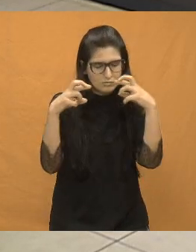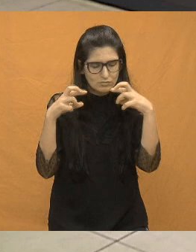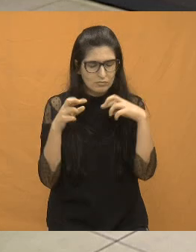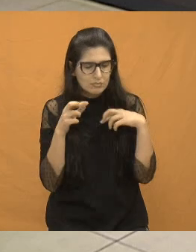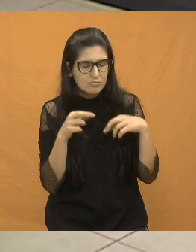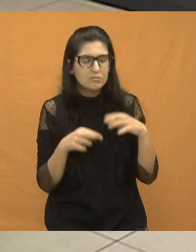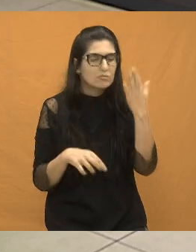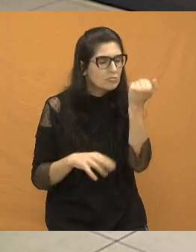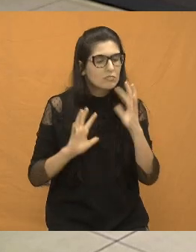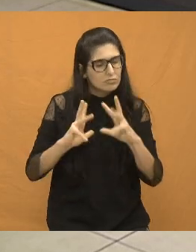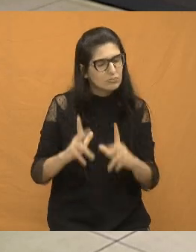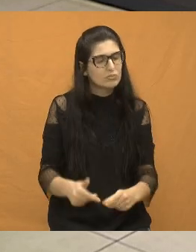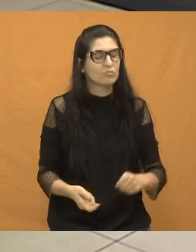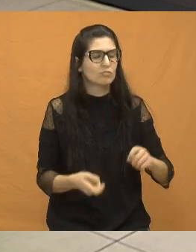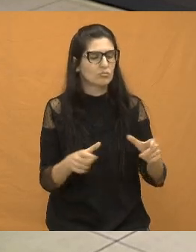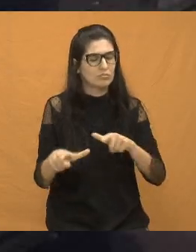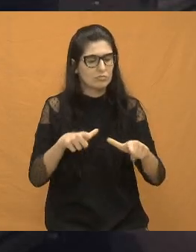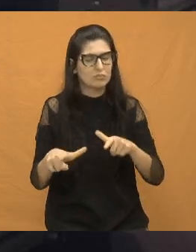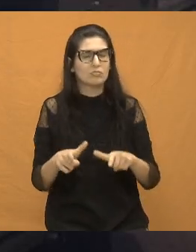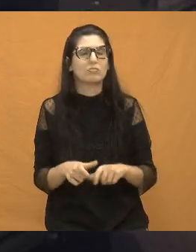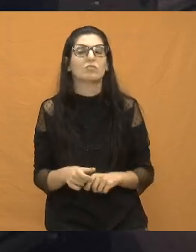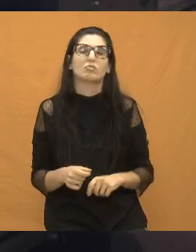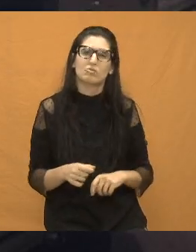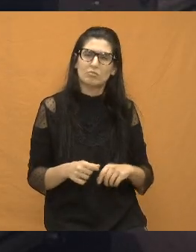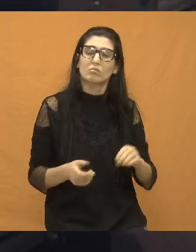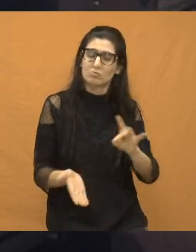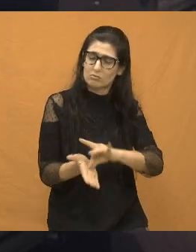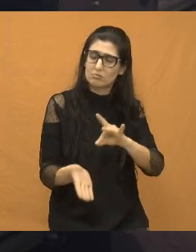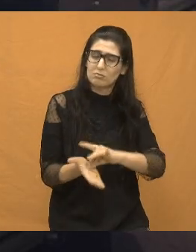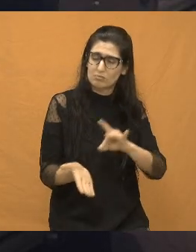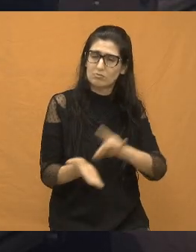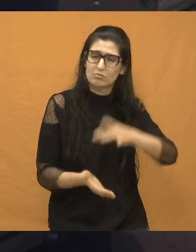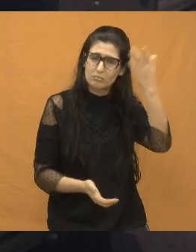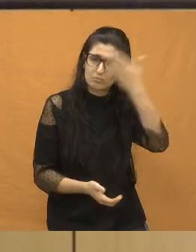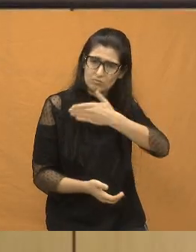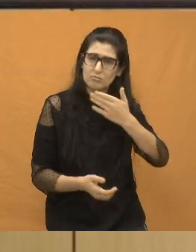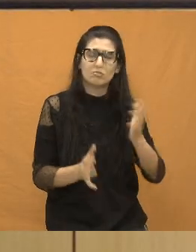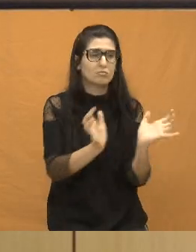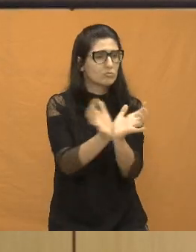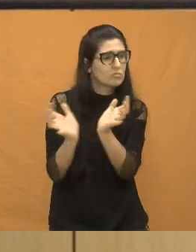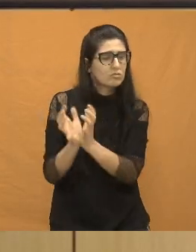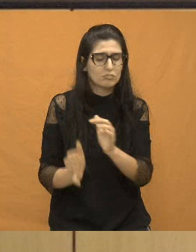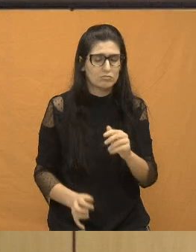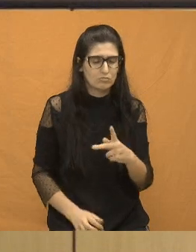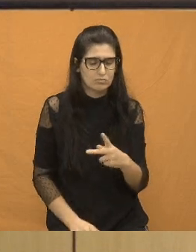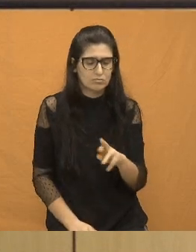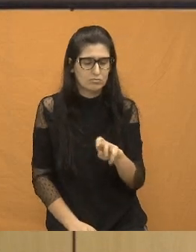aqui ao Reinaldo Priante, mais uma vez a toda a equipe. E nesse momento,